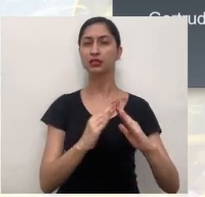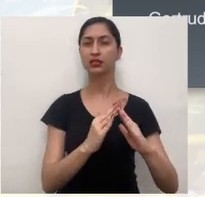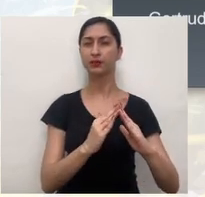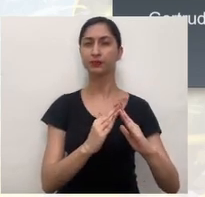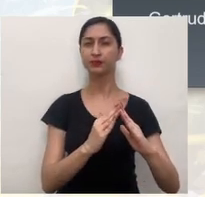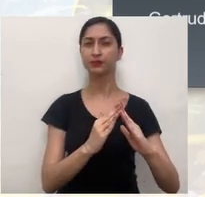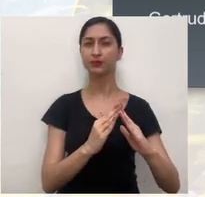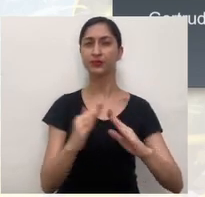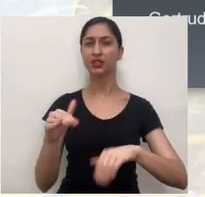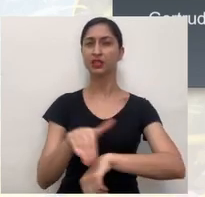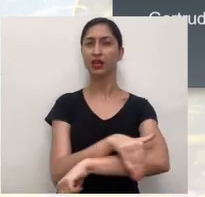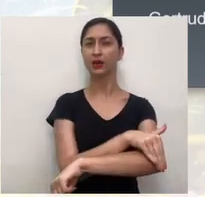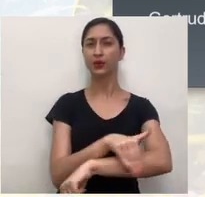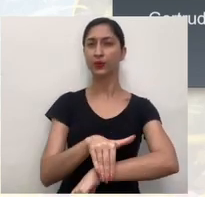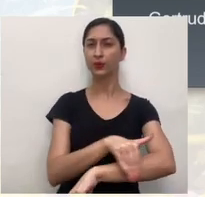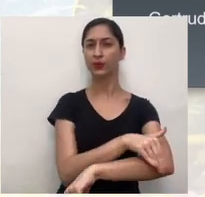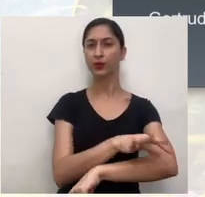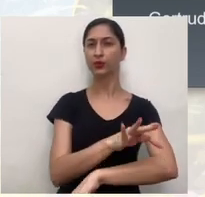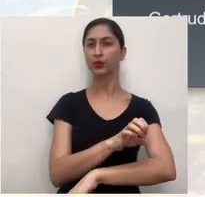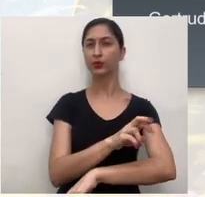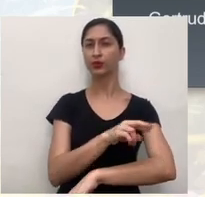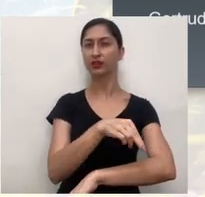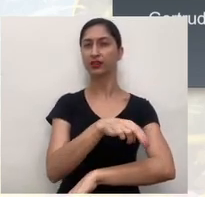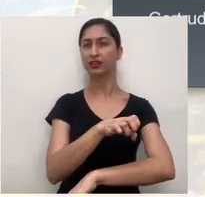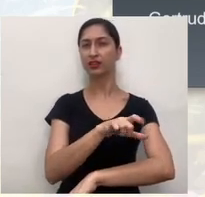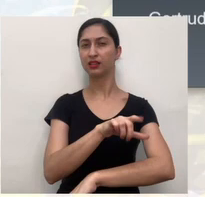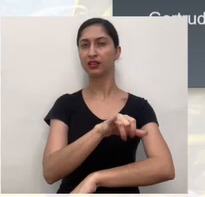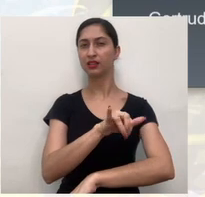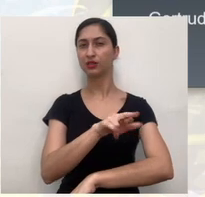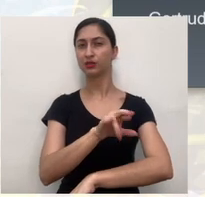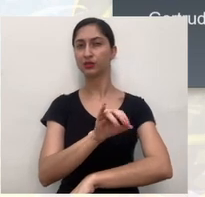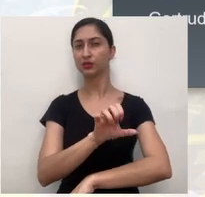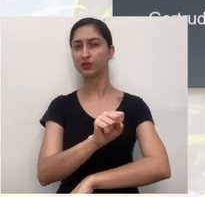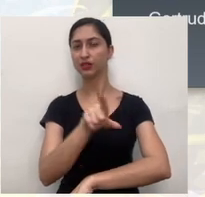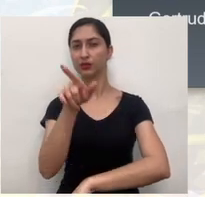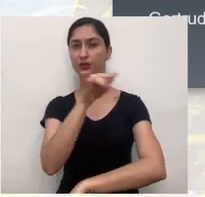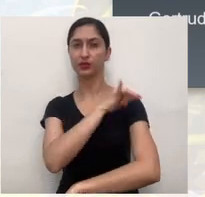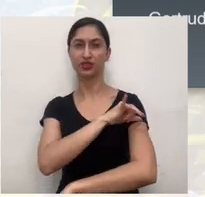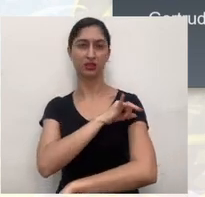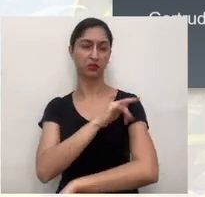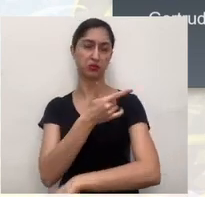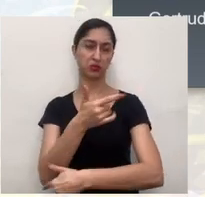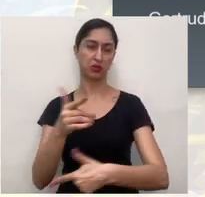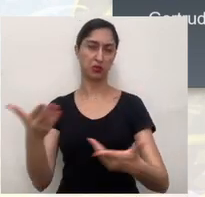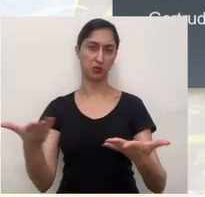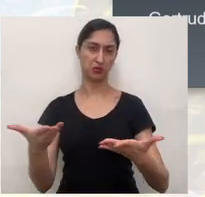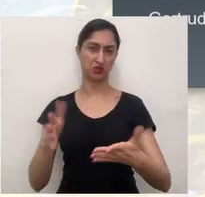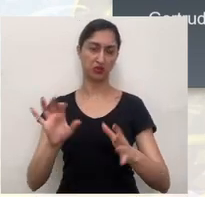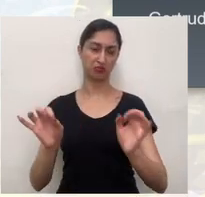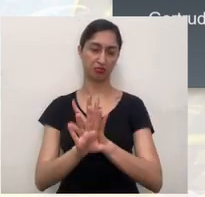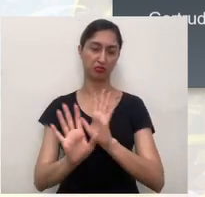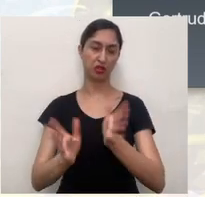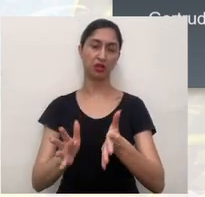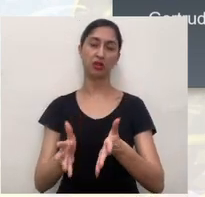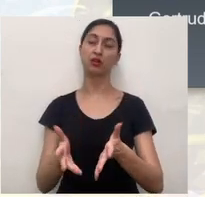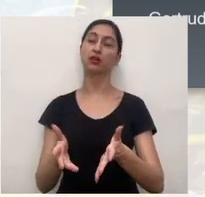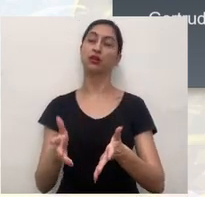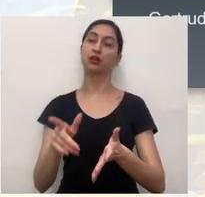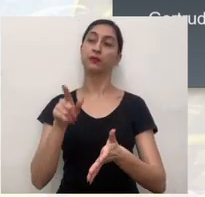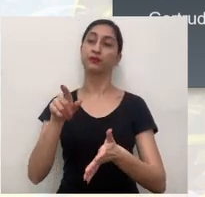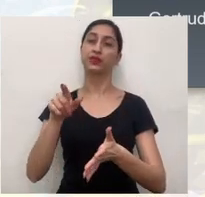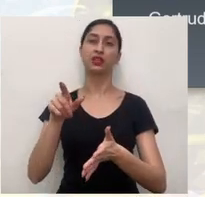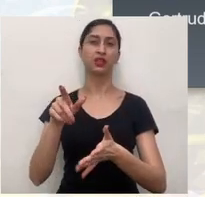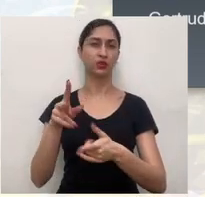da Rua Toneleiros, no Rio de Janeiro, não existe mais, que foi projetada pelo Lúcio Costa e pelo